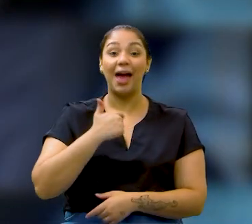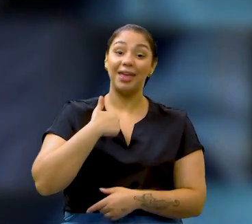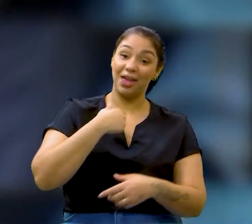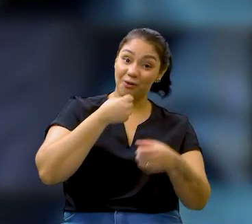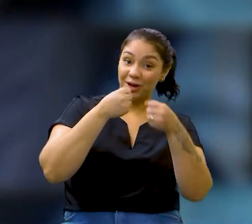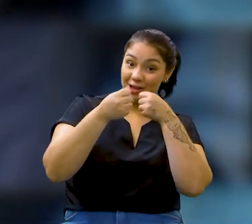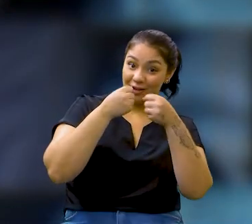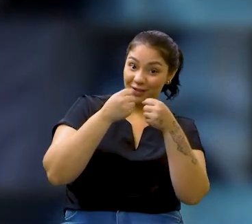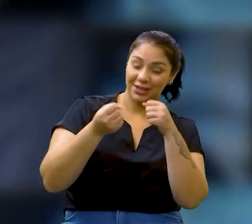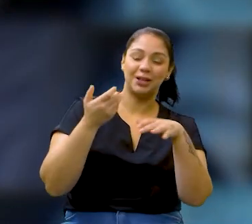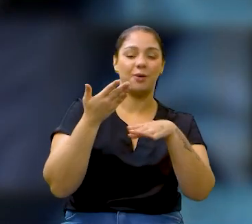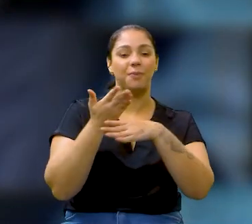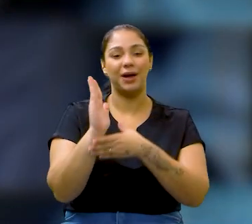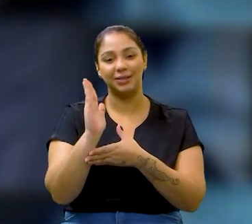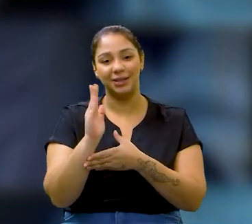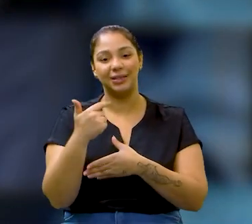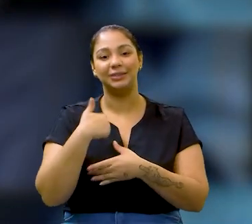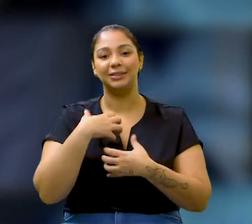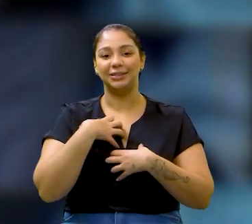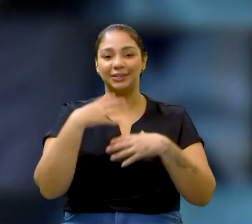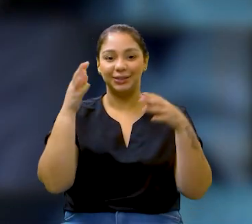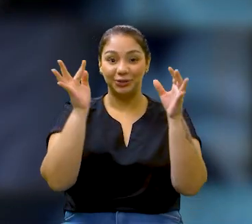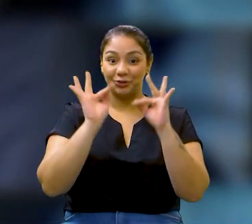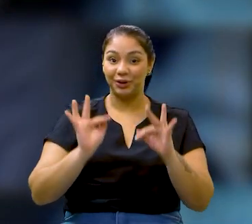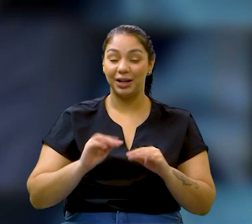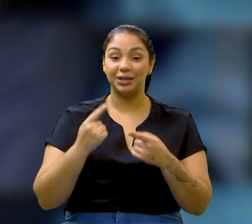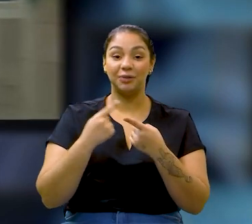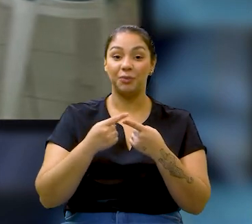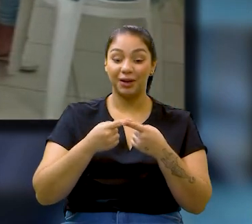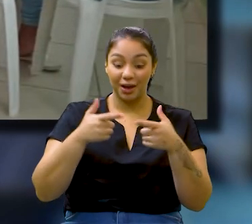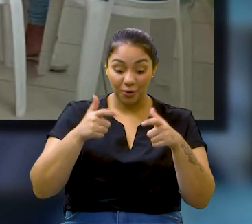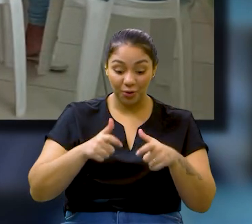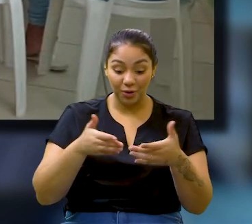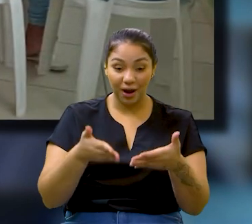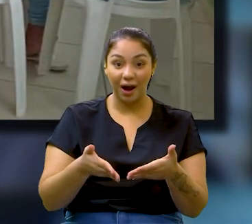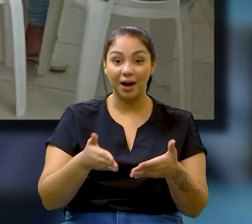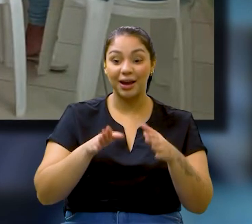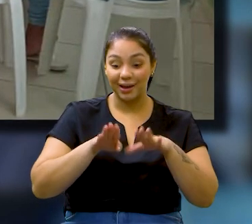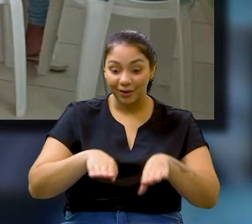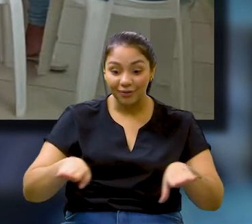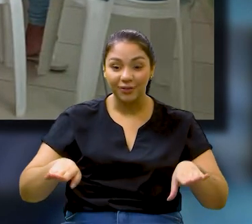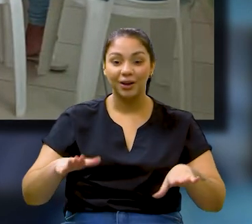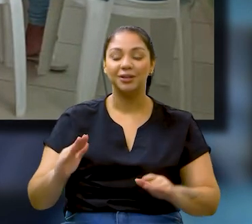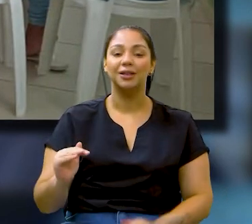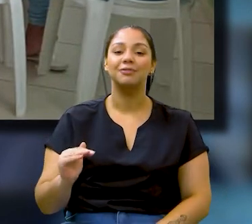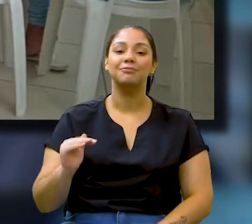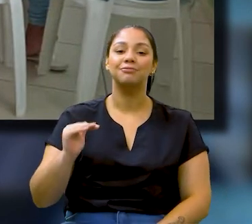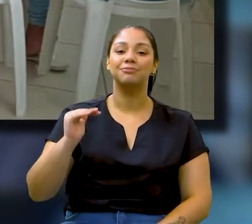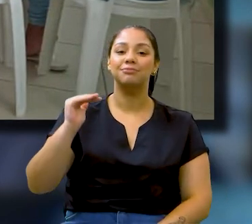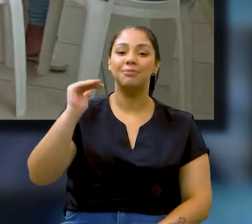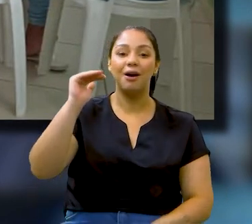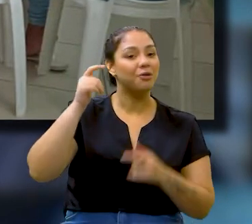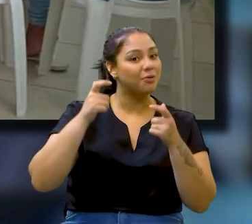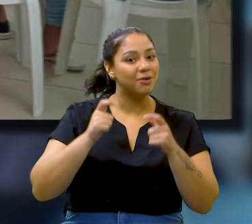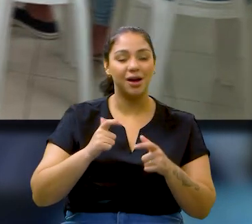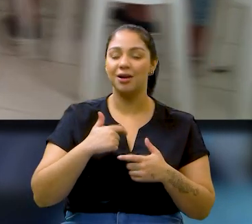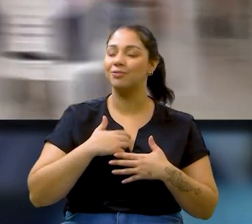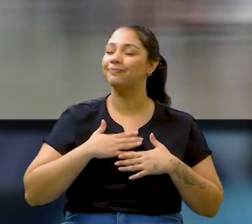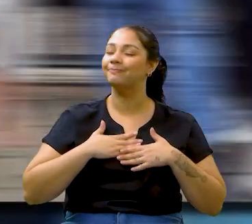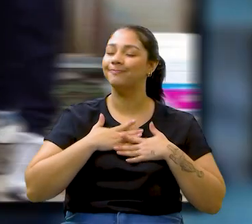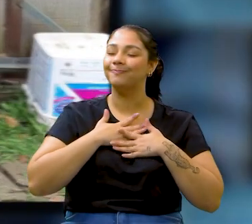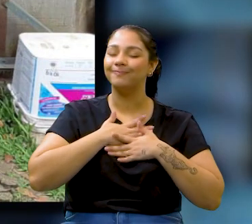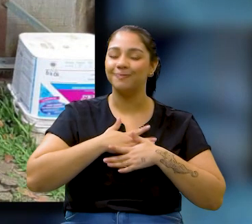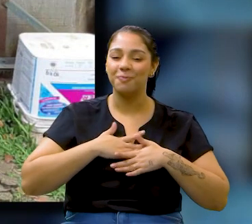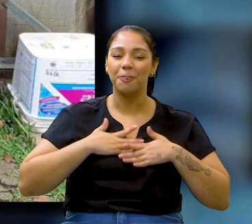chamaram. Eu fiz a entrevista e passei. Estou muito feliz porque é um lugar que eu passei minha infância, um lugar que eu